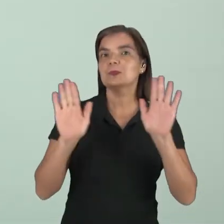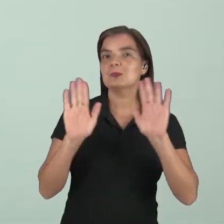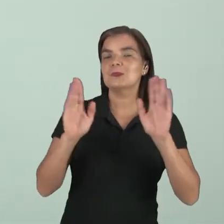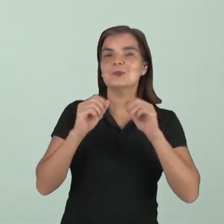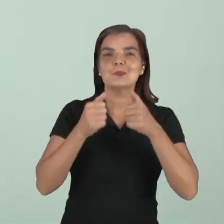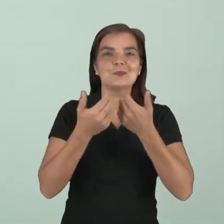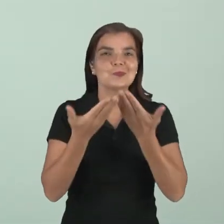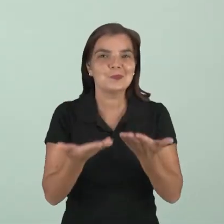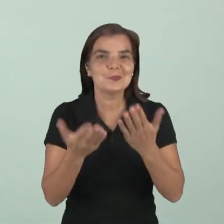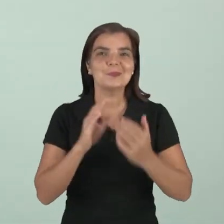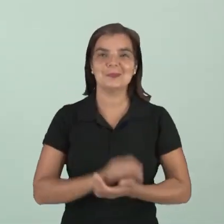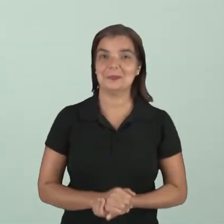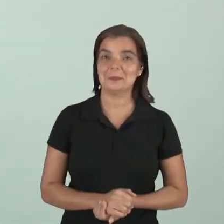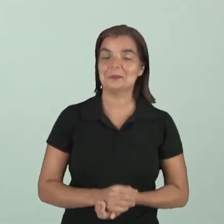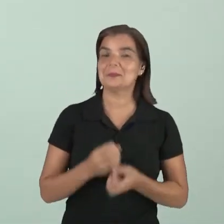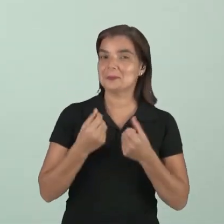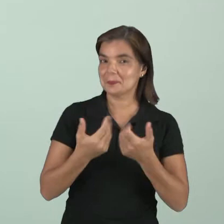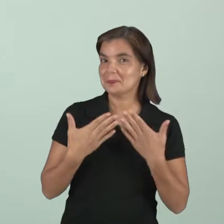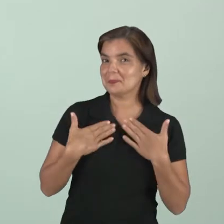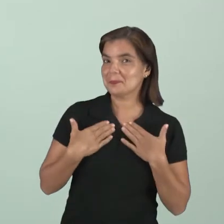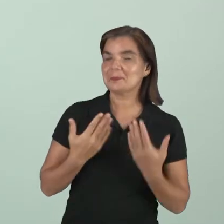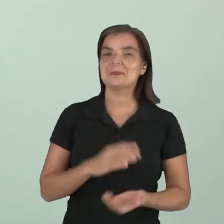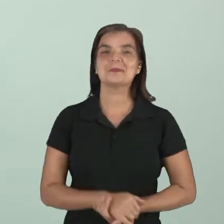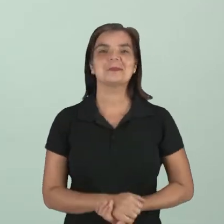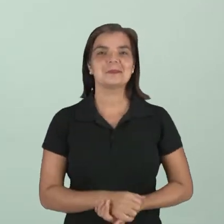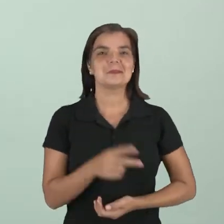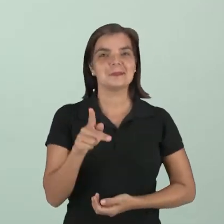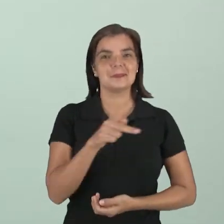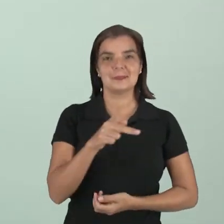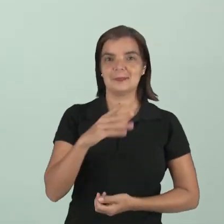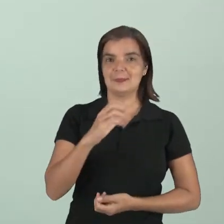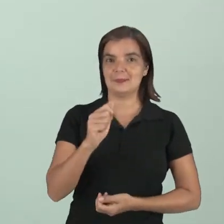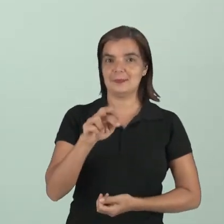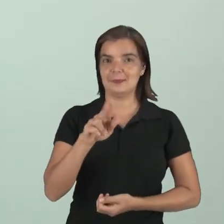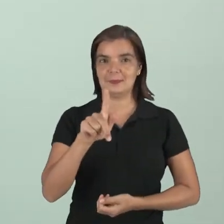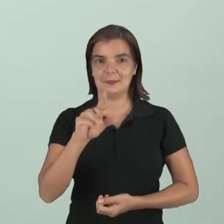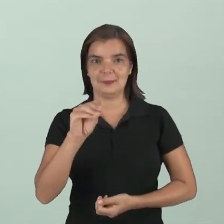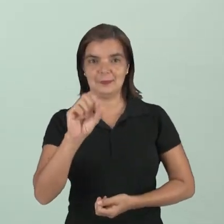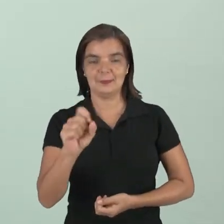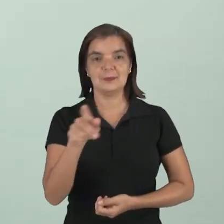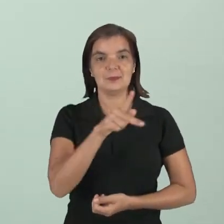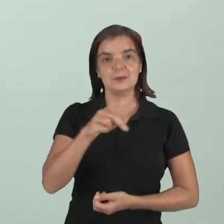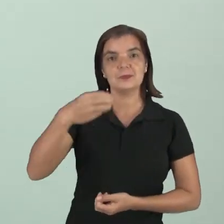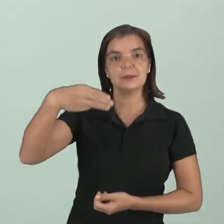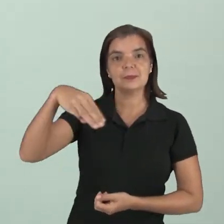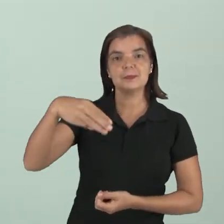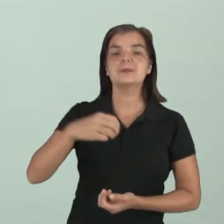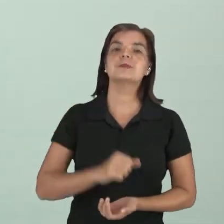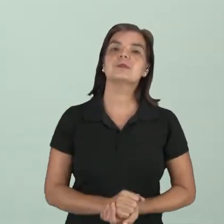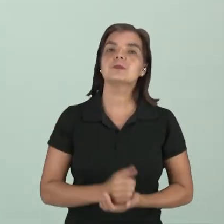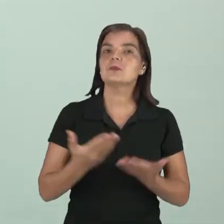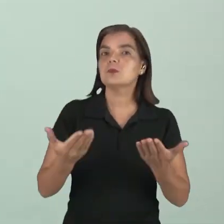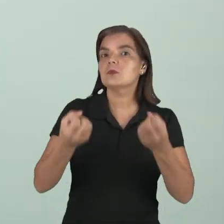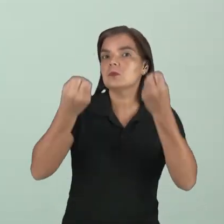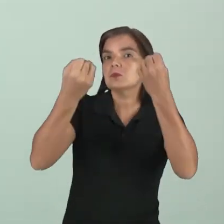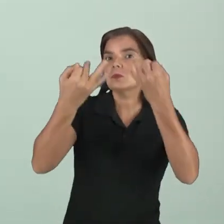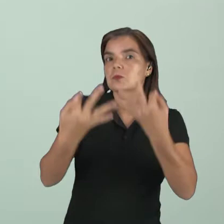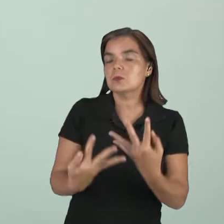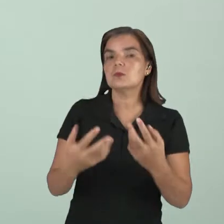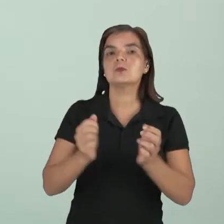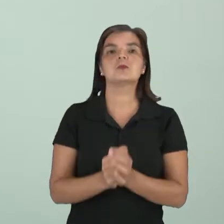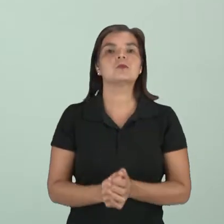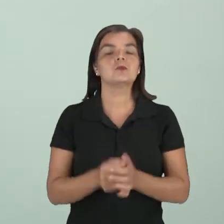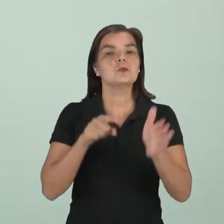Olá, tudo bom com vocês? Comigo tudo bem? Eu sou o professor Carlos, professor de matemática. E hoje nós vamos falar